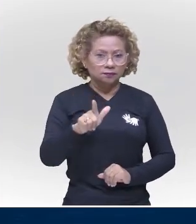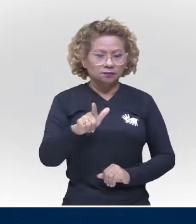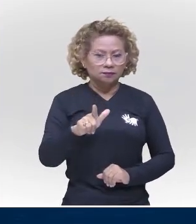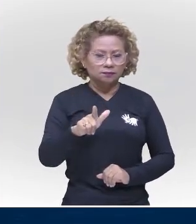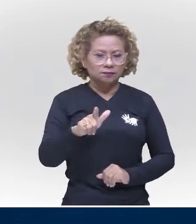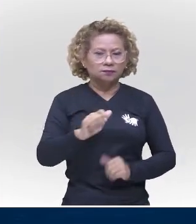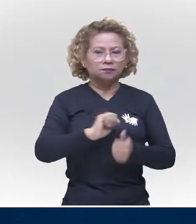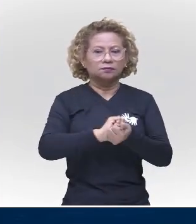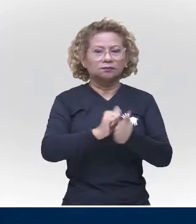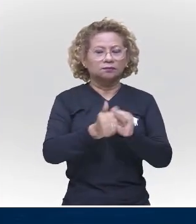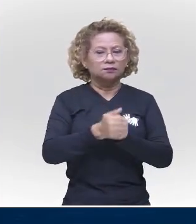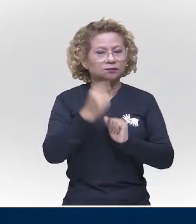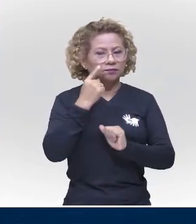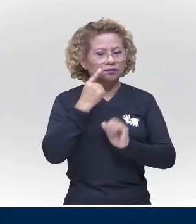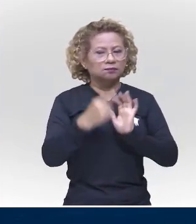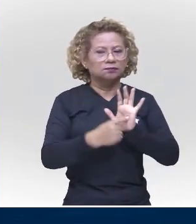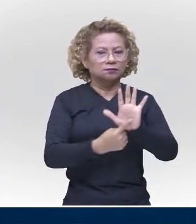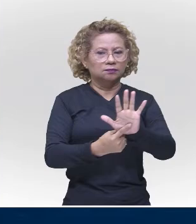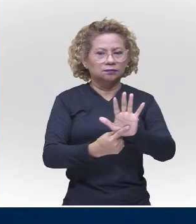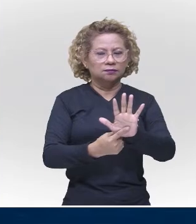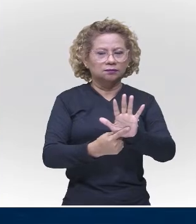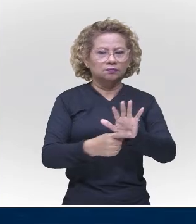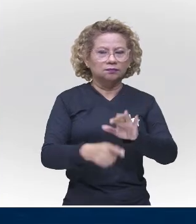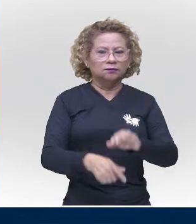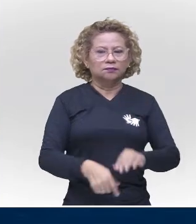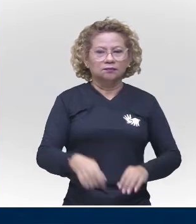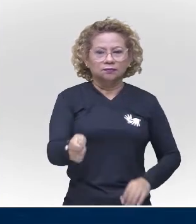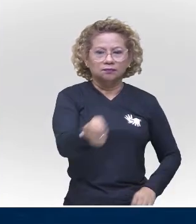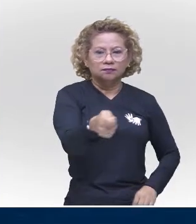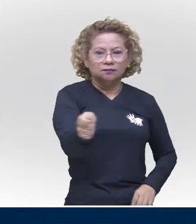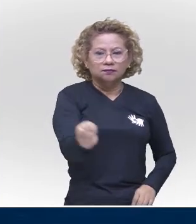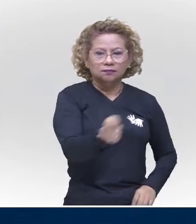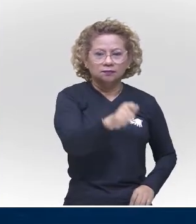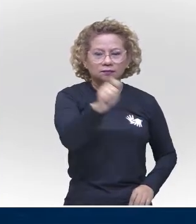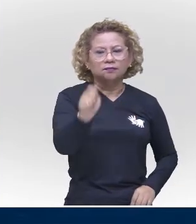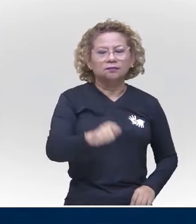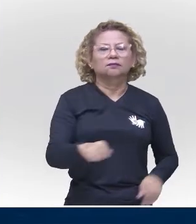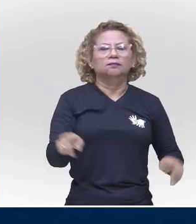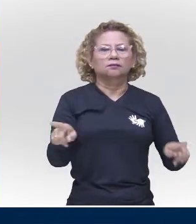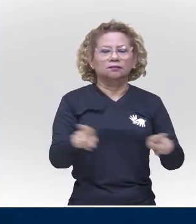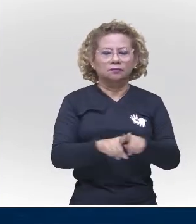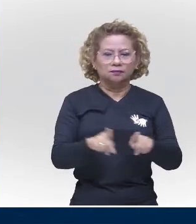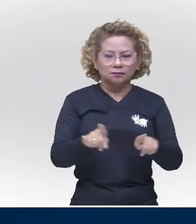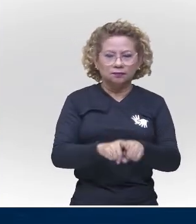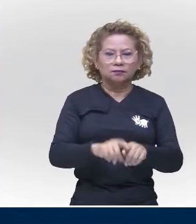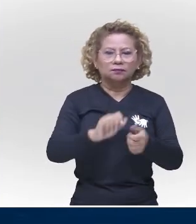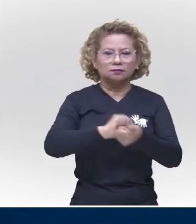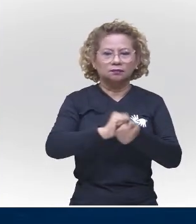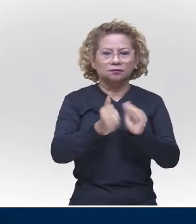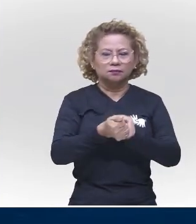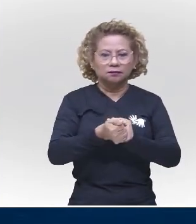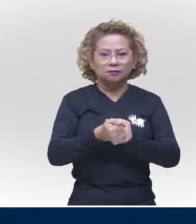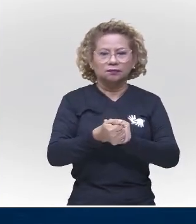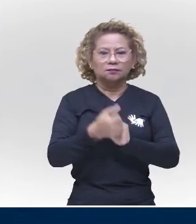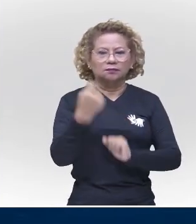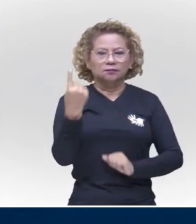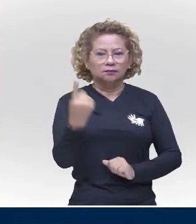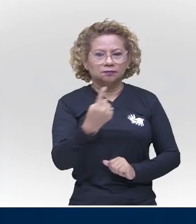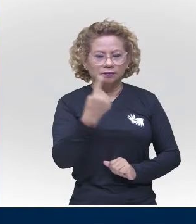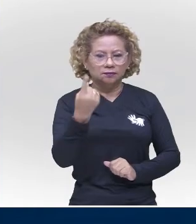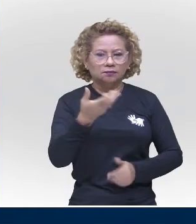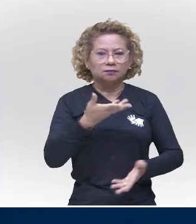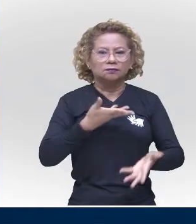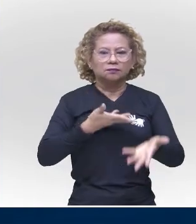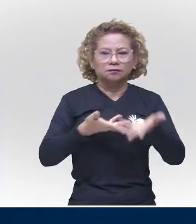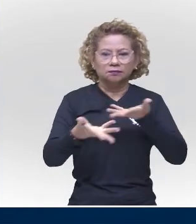aqui para vocês é o esgrima, também um esporte individual com interação, ou